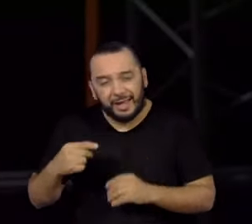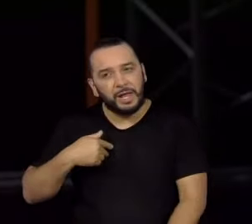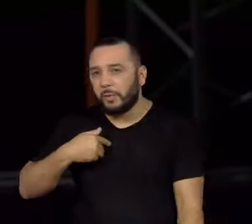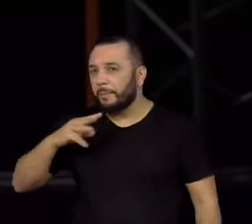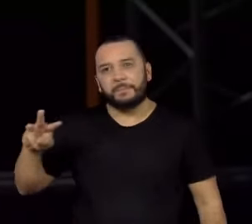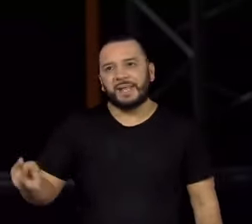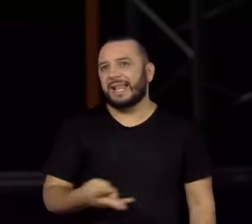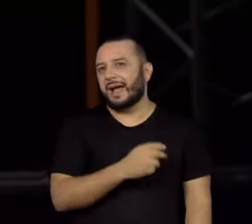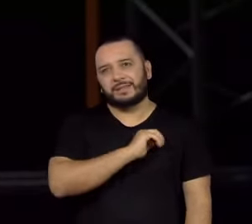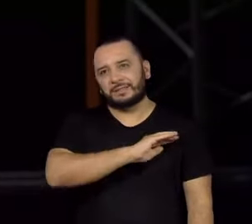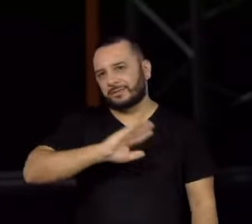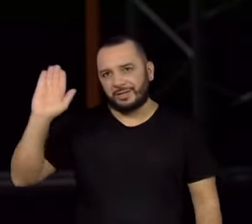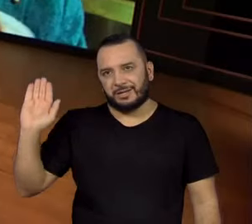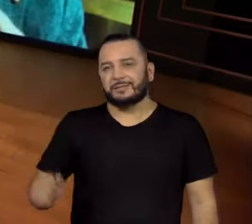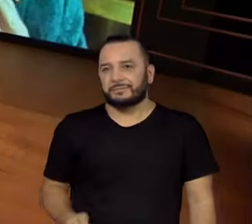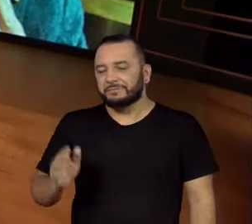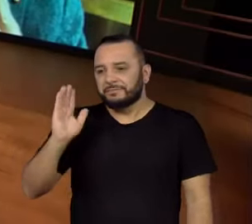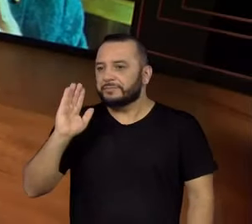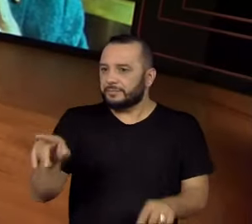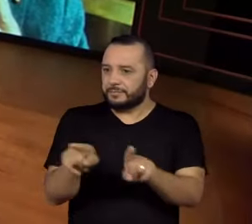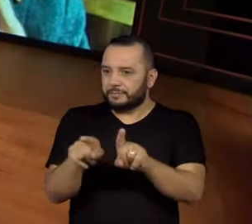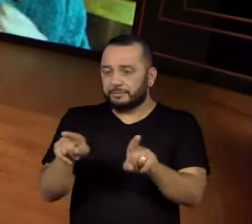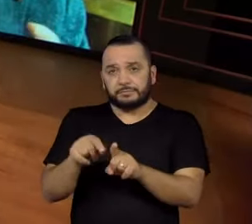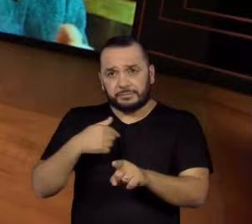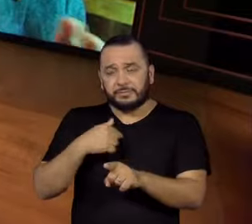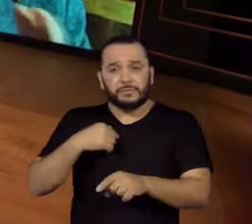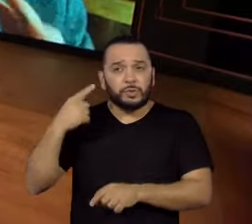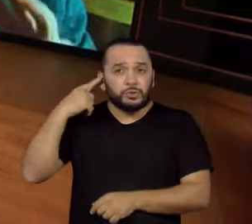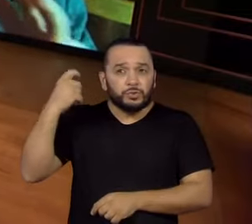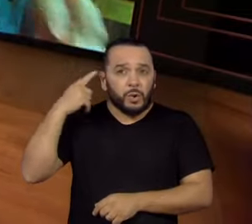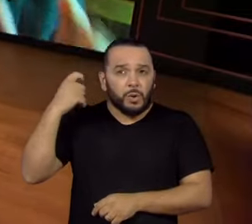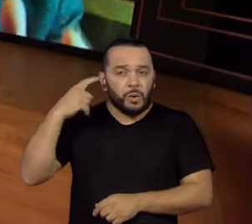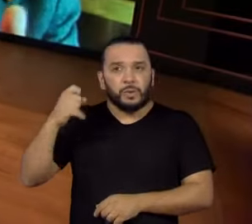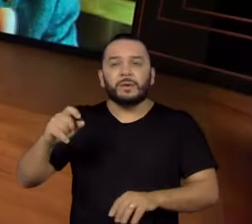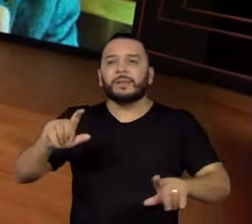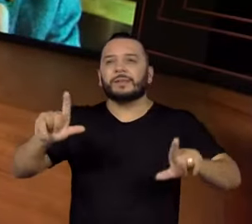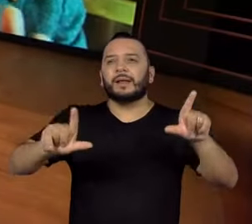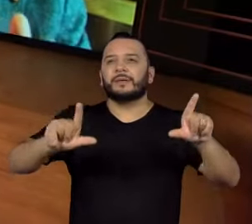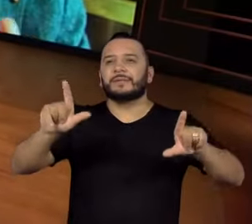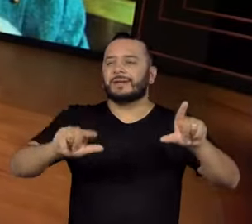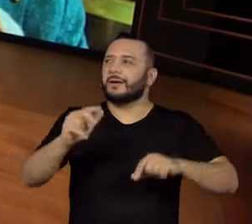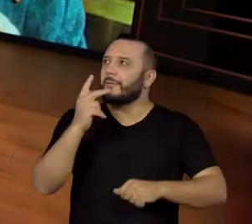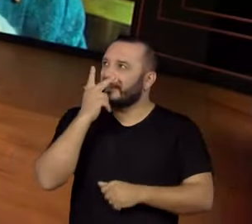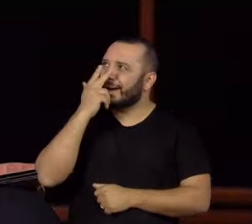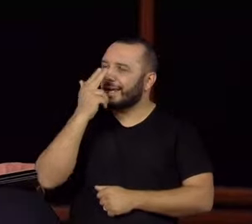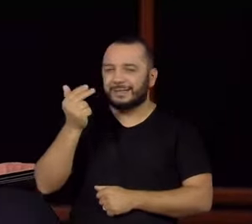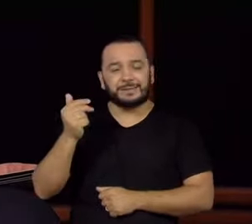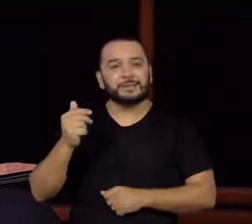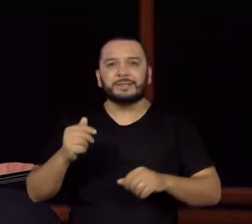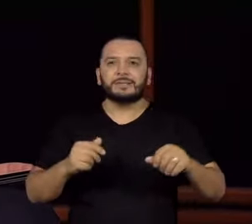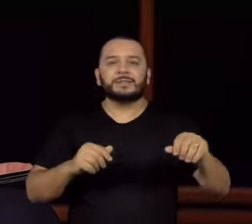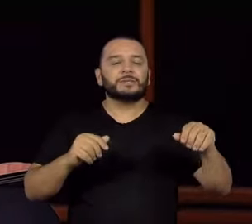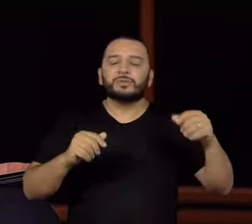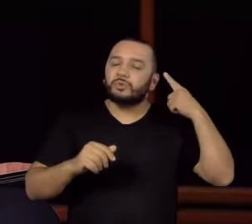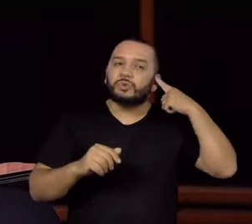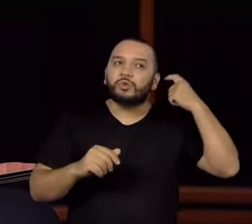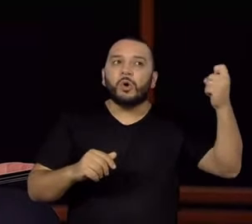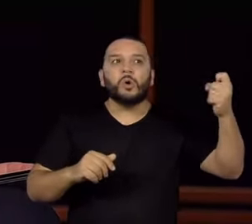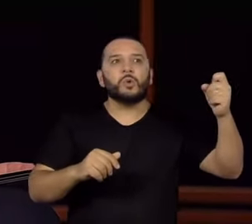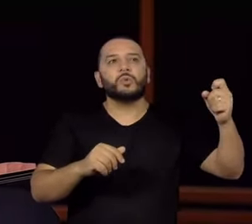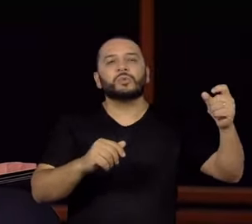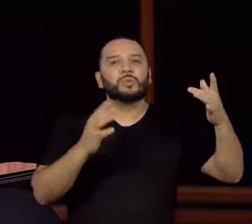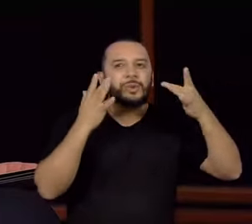ou no cinema, ou no teatro, ou sei lá, ou na televisão, apenas para glamourizar o espetáculo, ou para dar uma certa